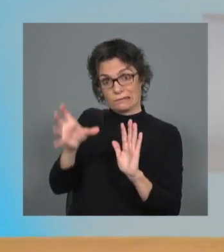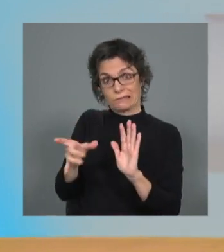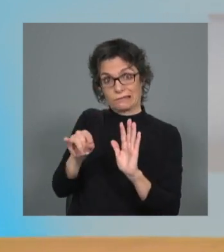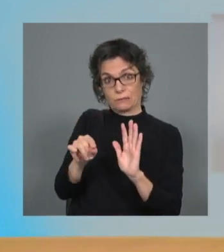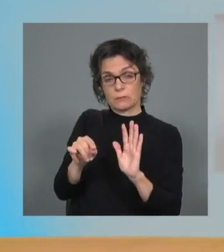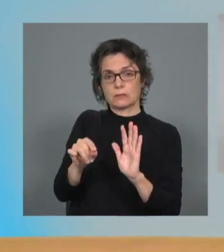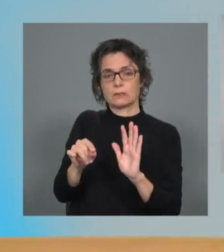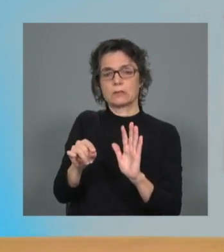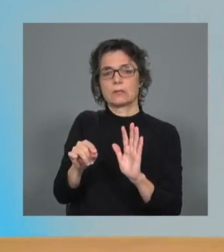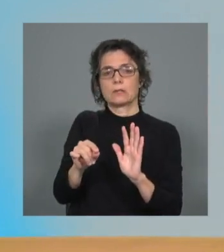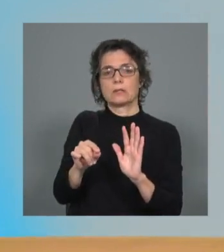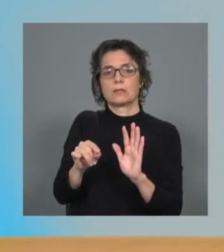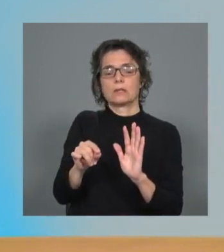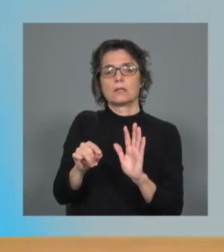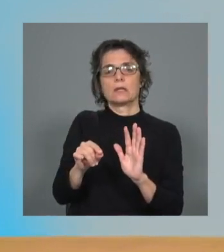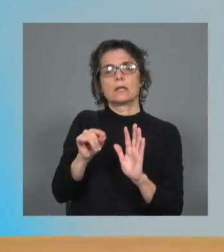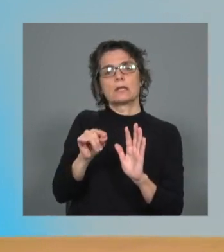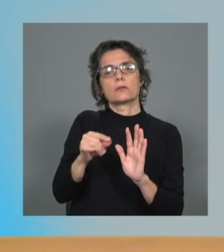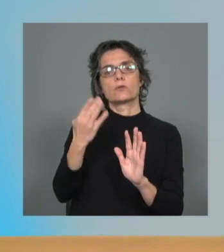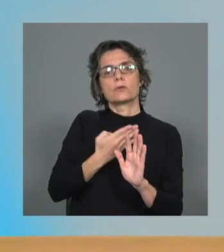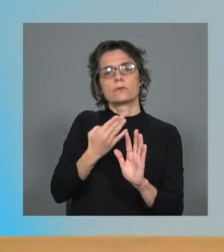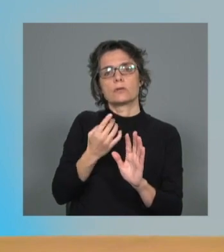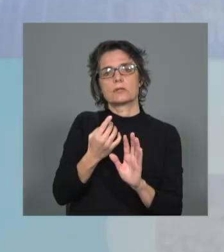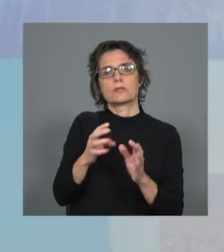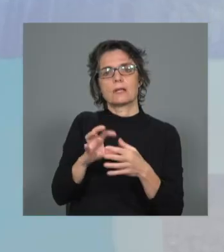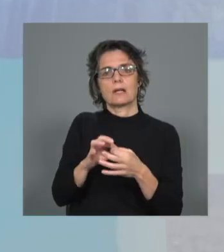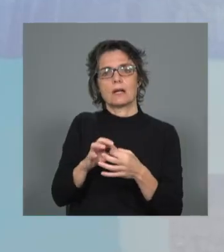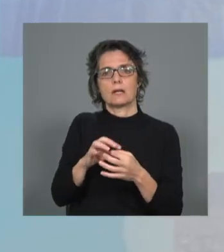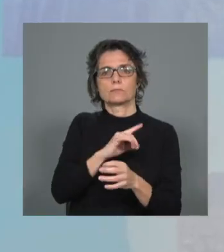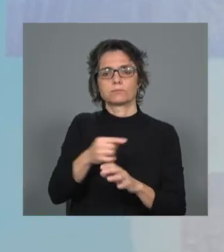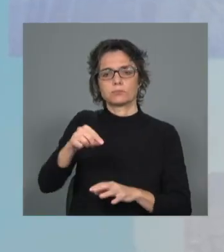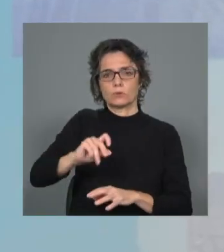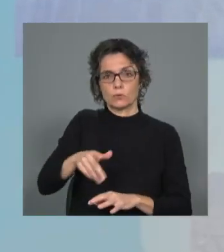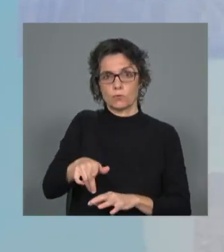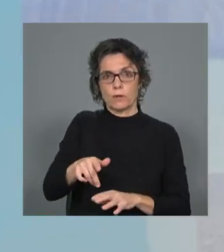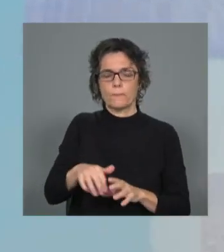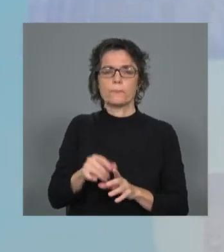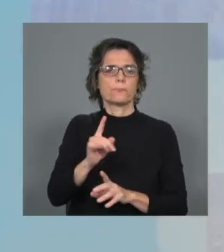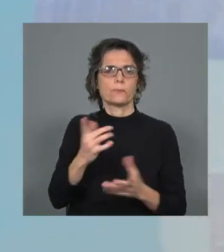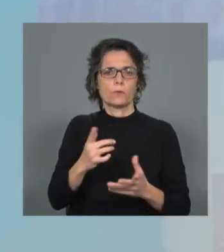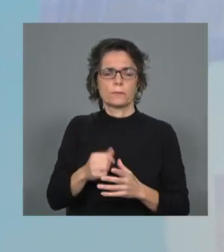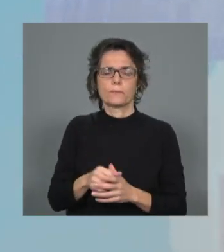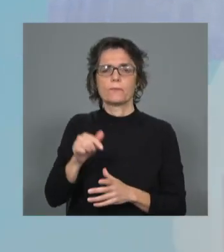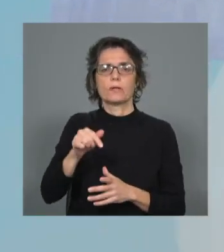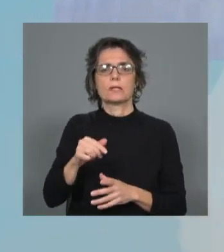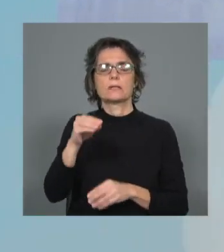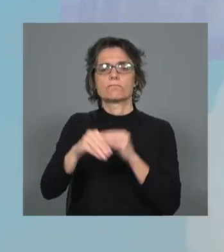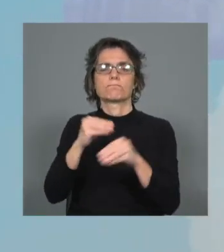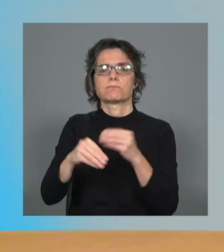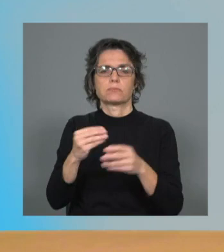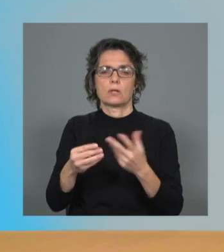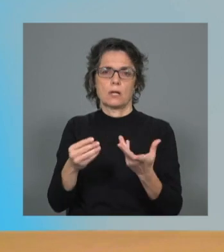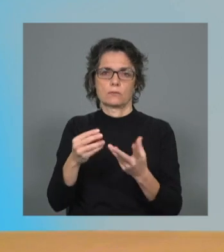lapso, prende-se com o poder local. Portanto, em termos da participação em eleições